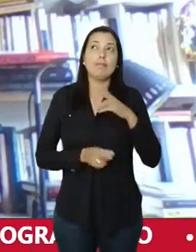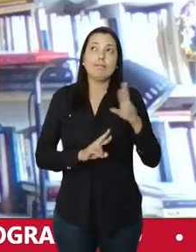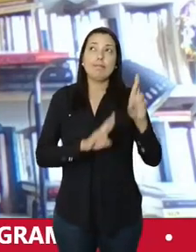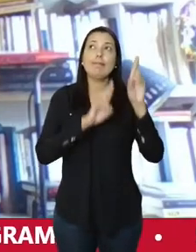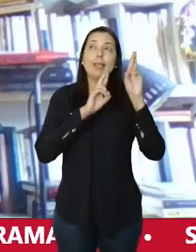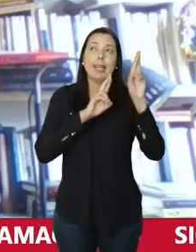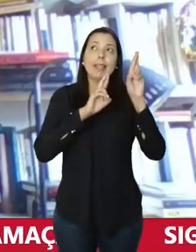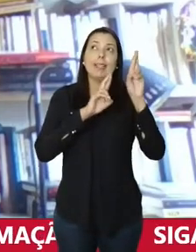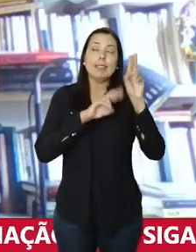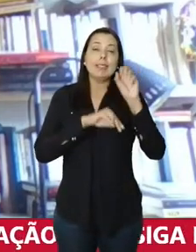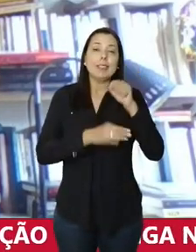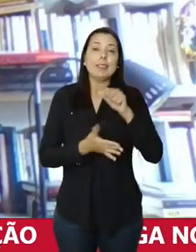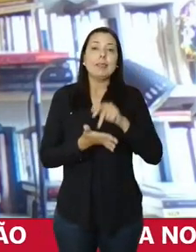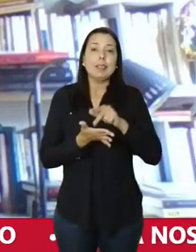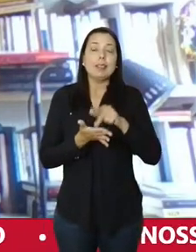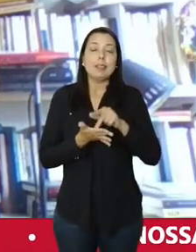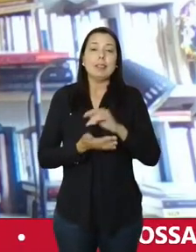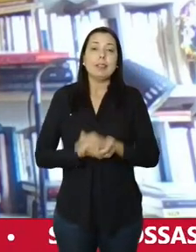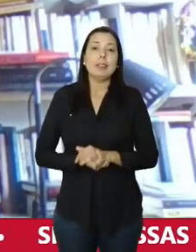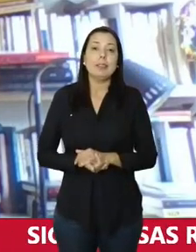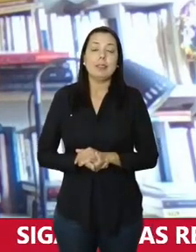esperança muito grande.